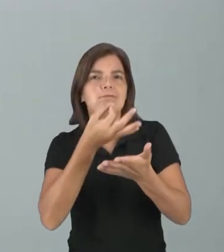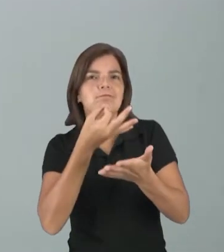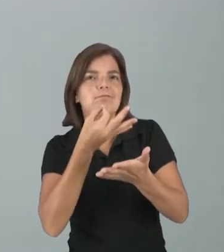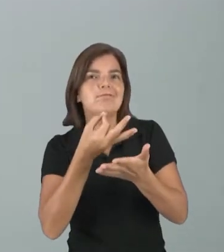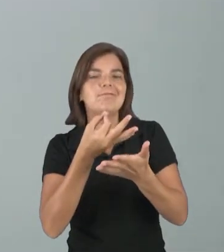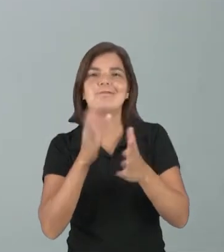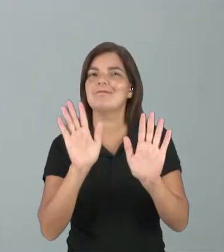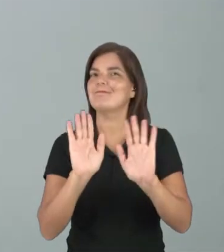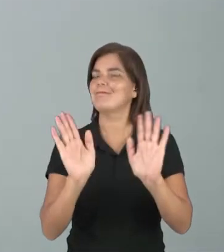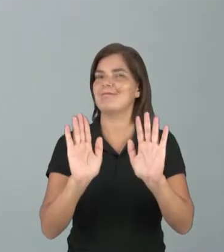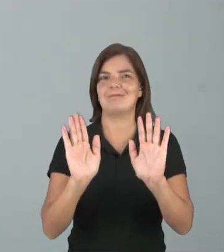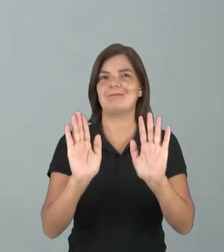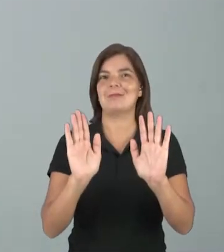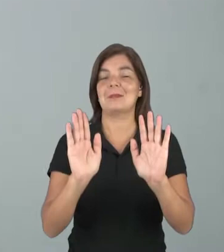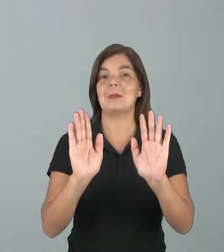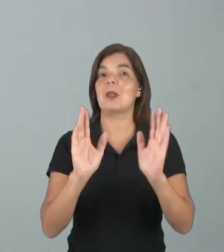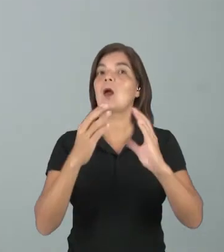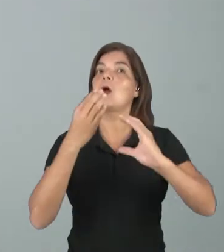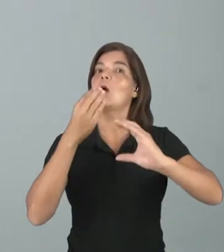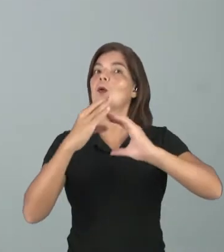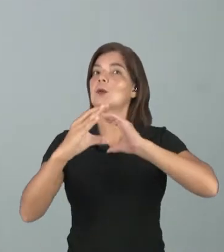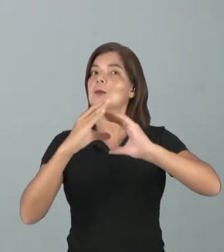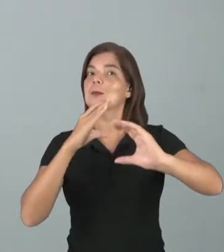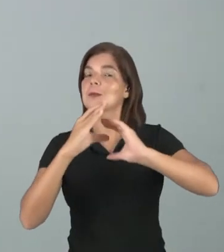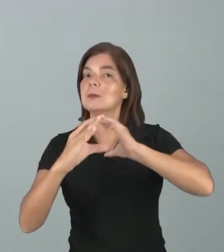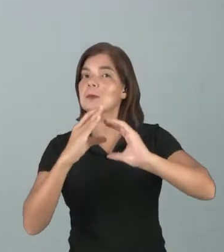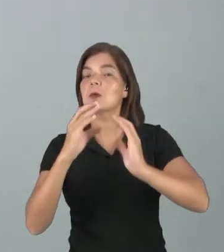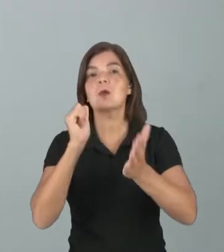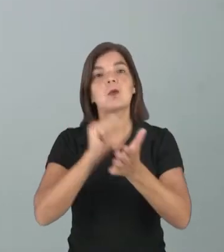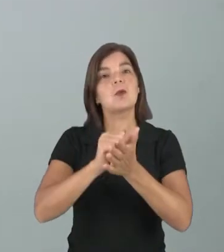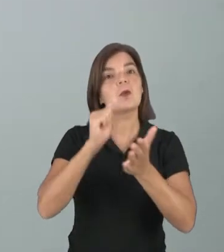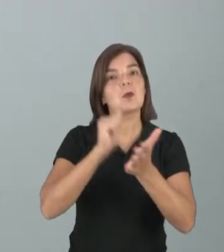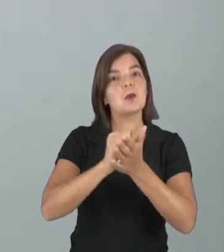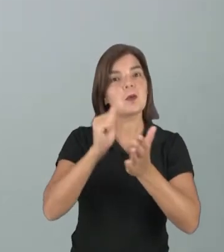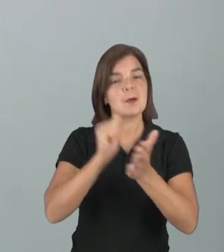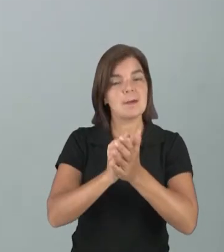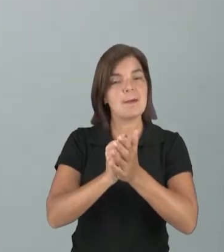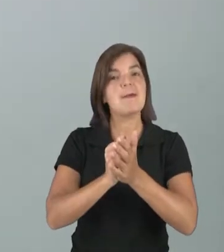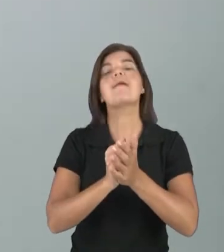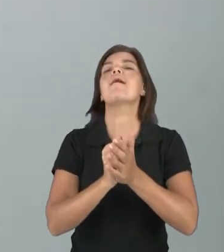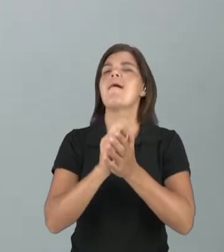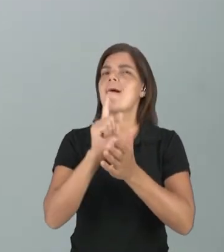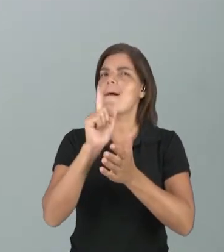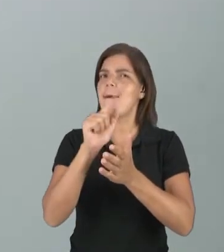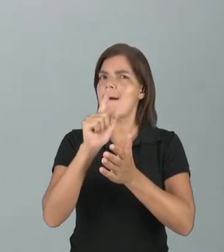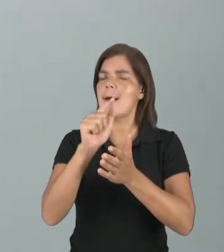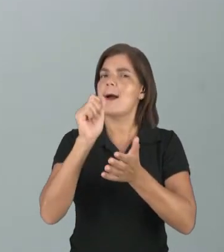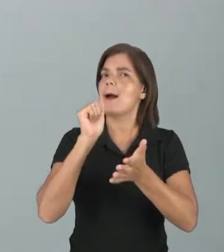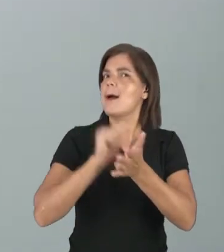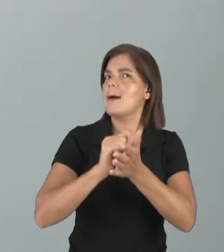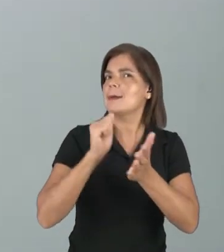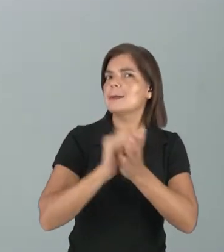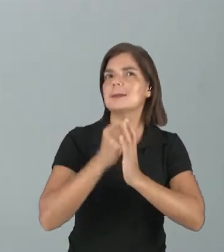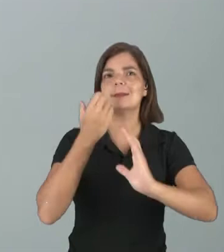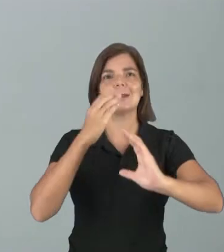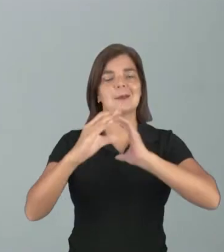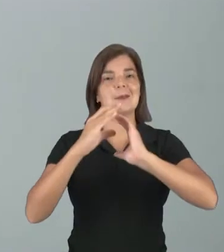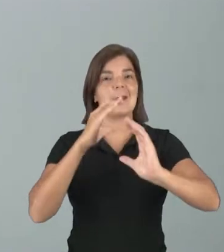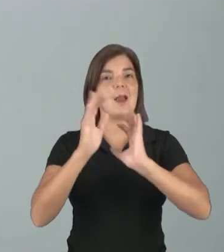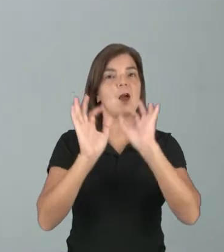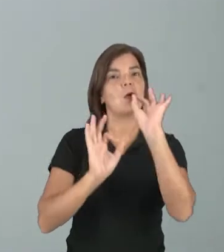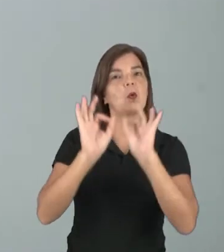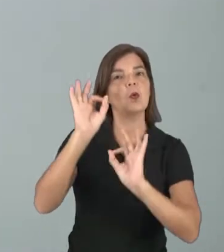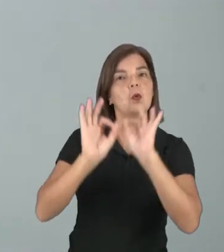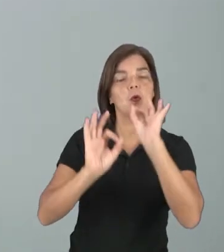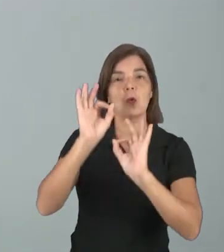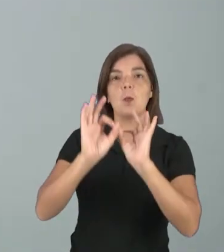não gente música notação musical a nota da música a escrita da música é